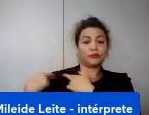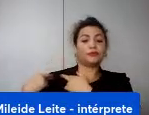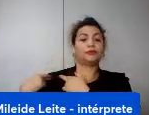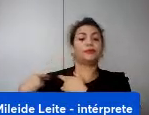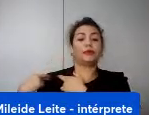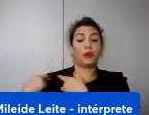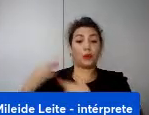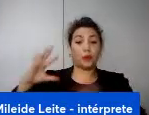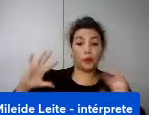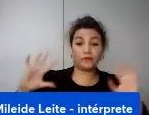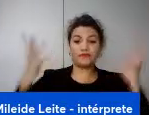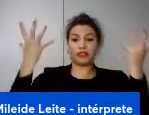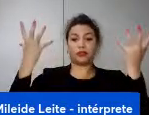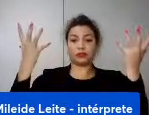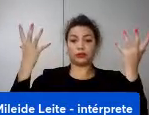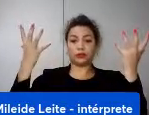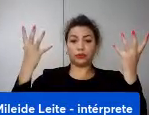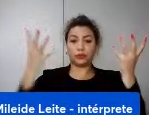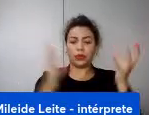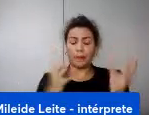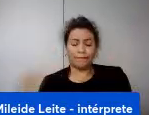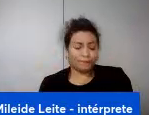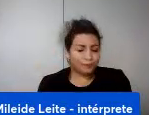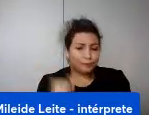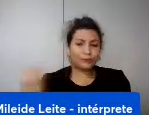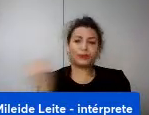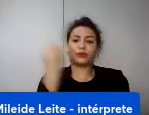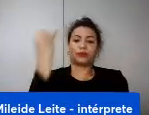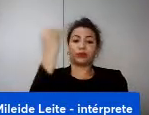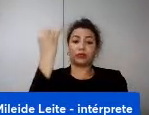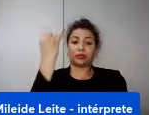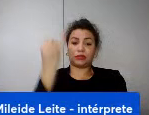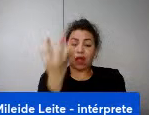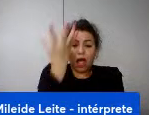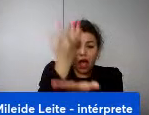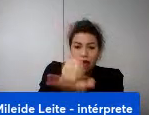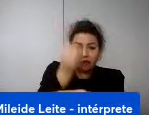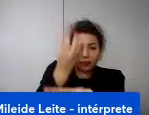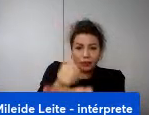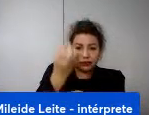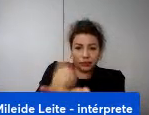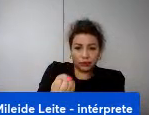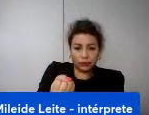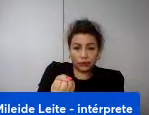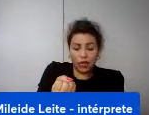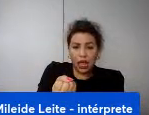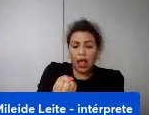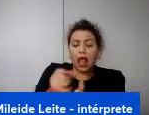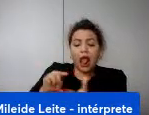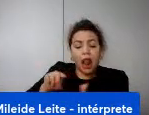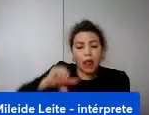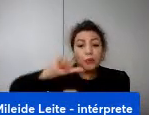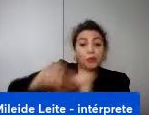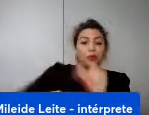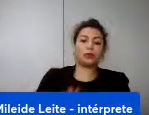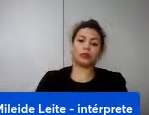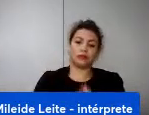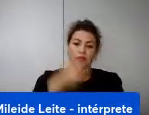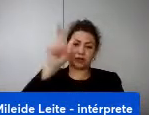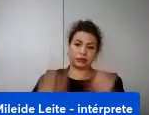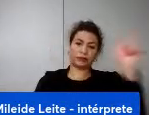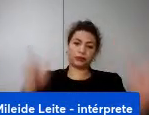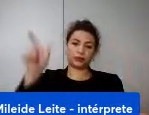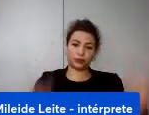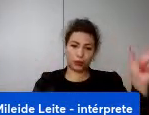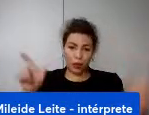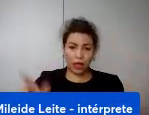esse evento de fundamental importância. A alfabetização, ela muda a vida das pessoas.